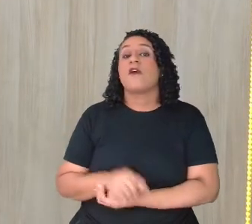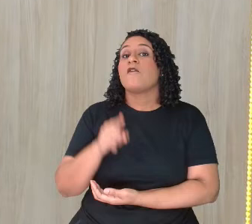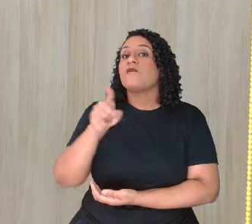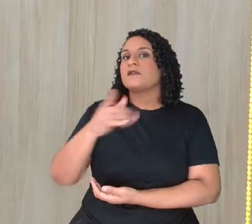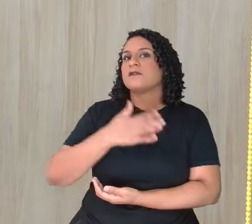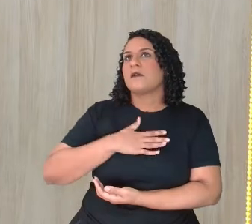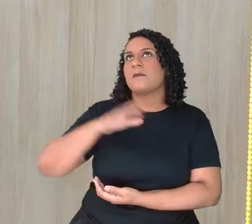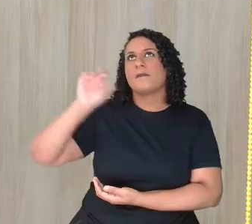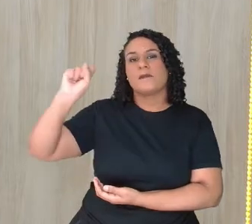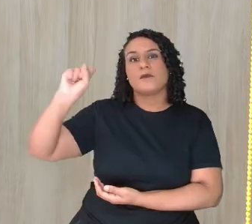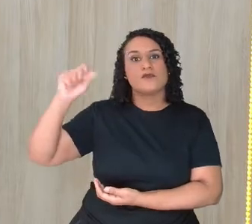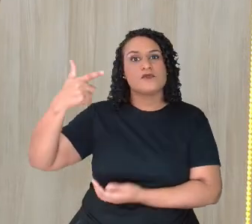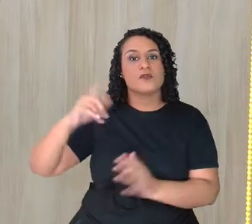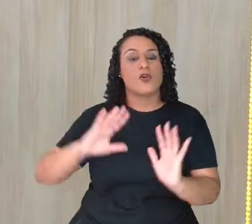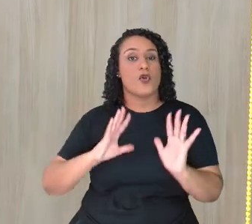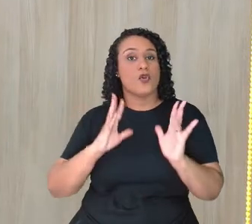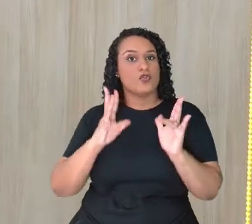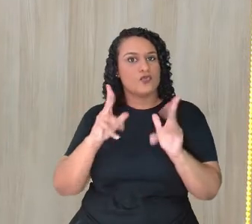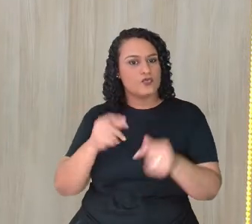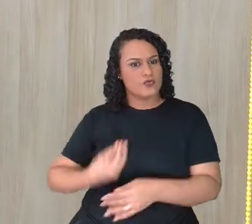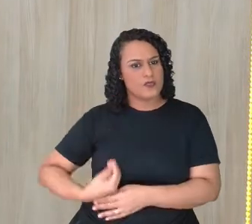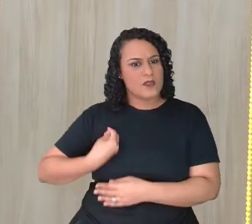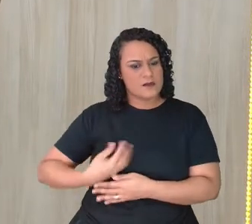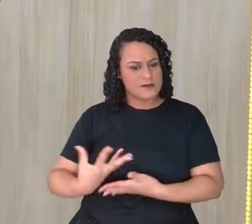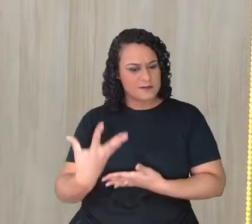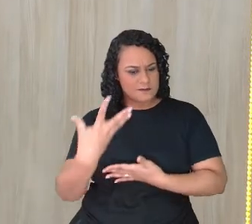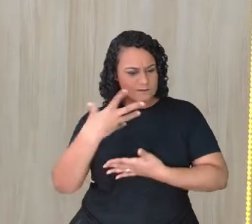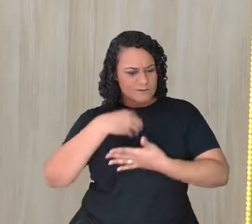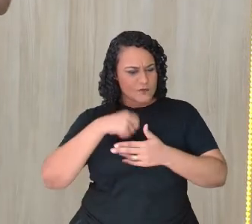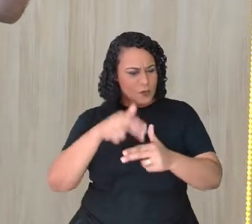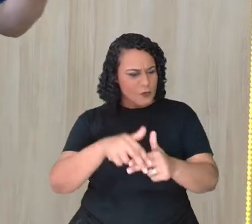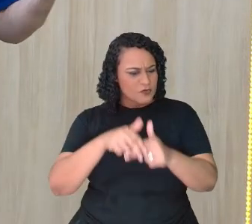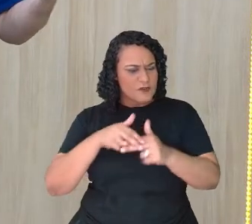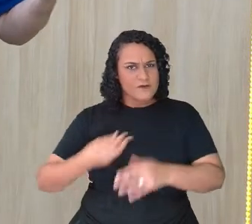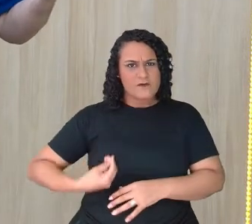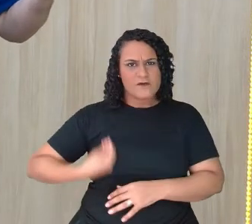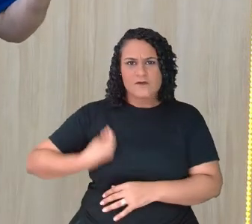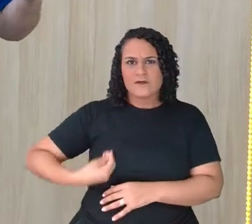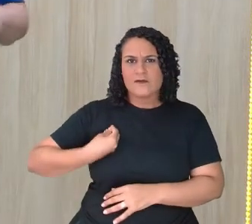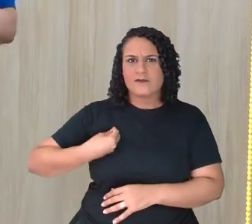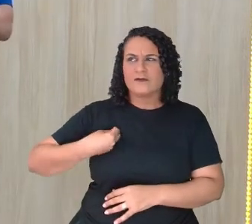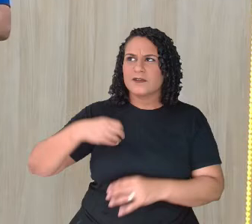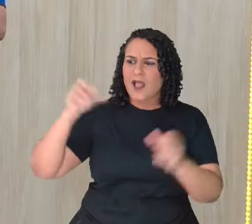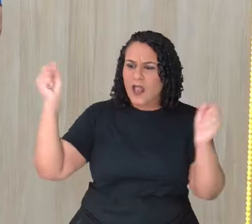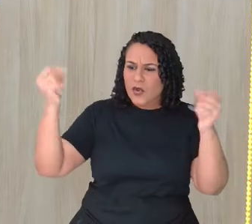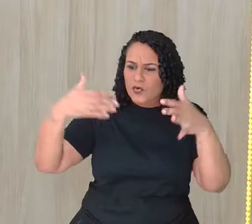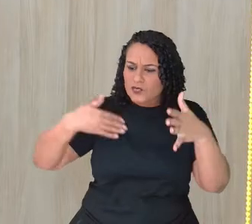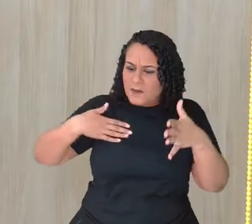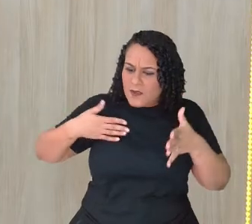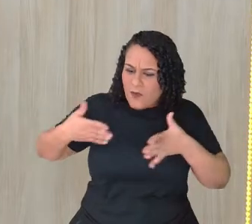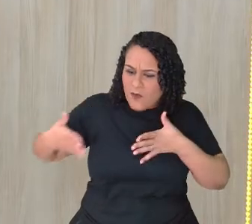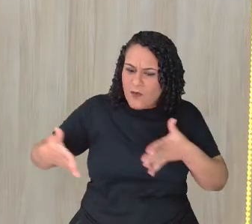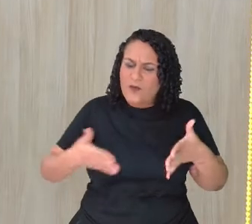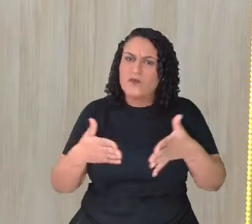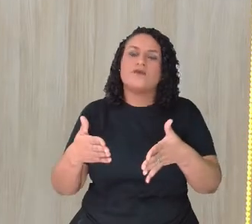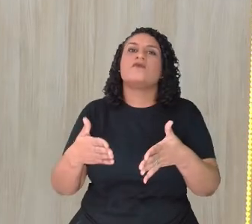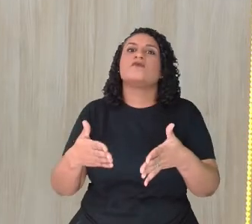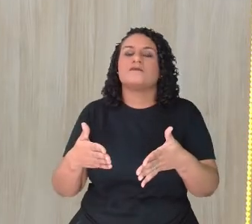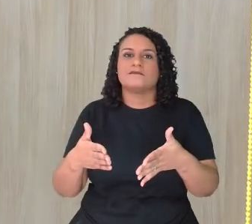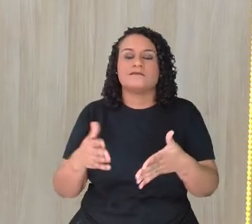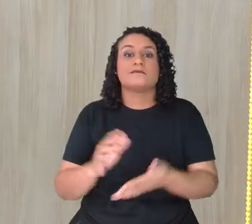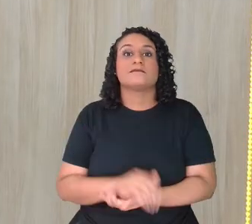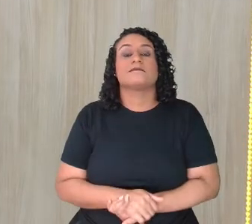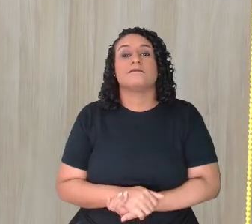sol, tudo que existe em mim, a razão do meu viver, a luz do meu caminhar. Então, assim, quando nos